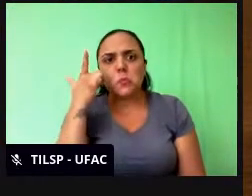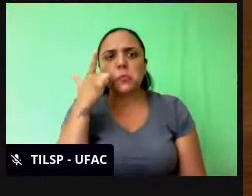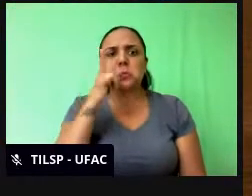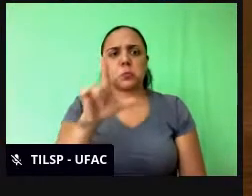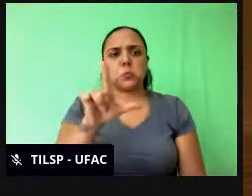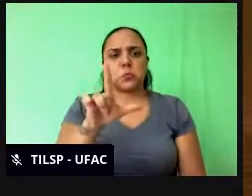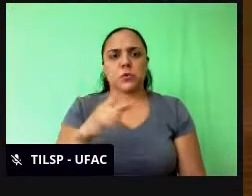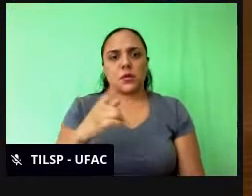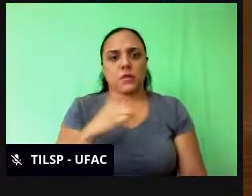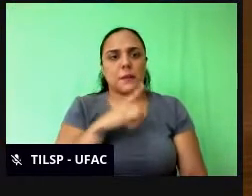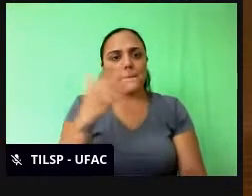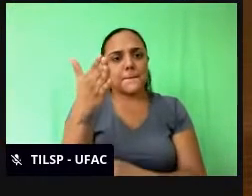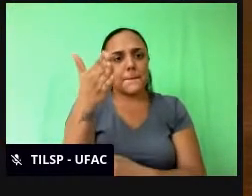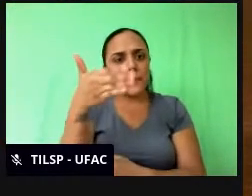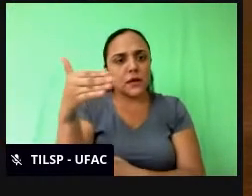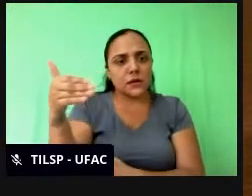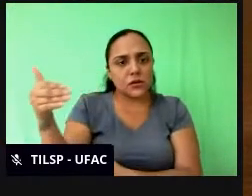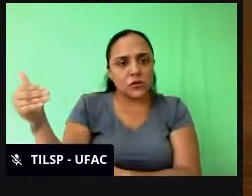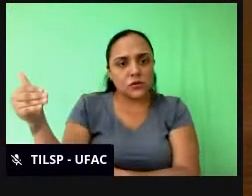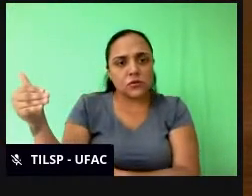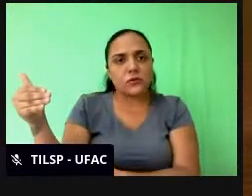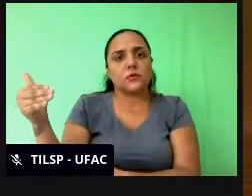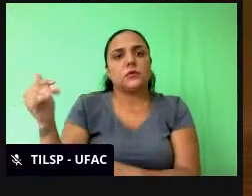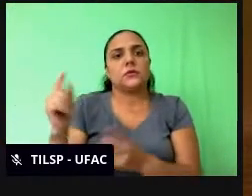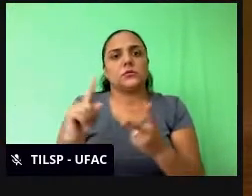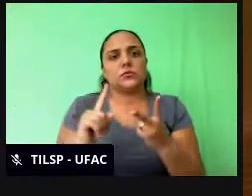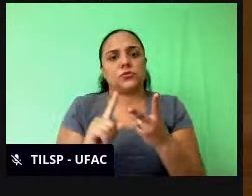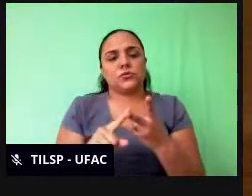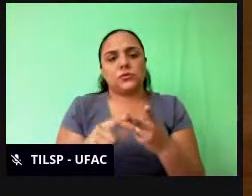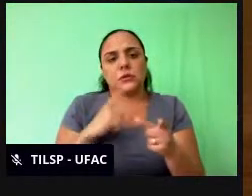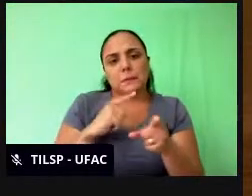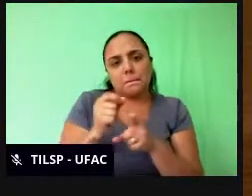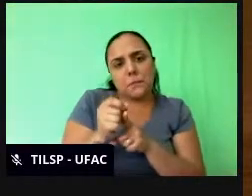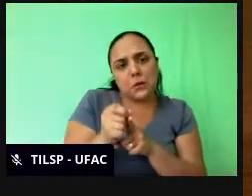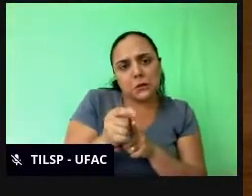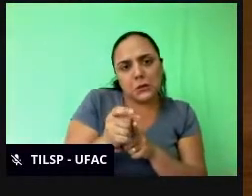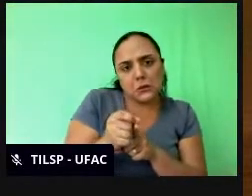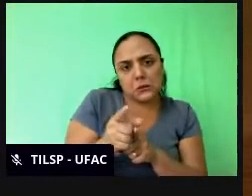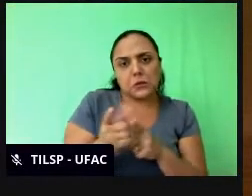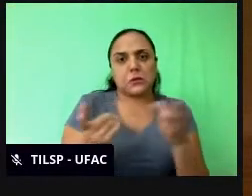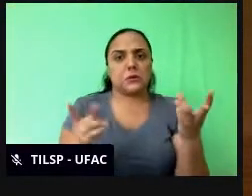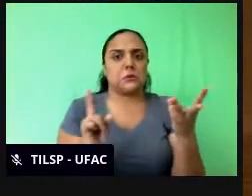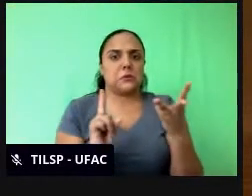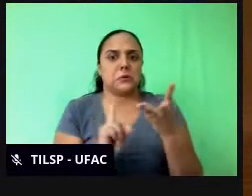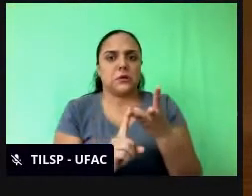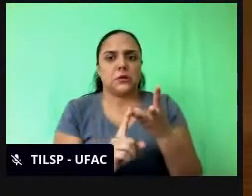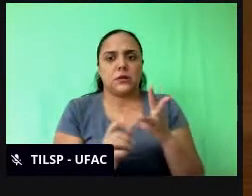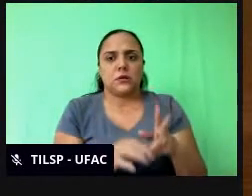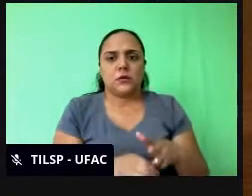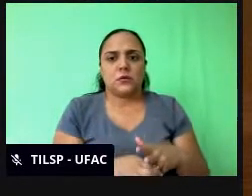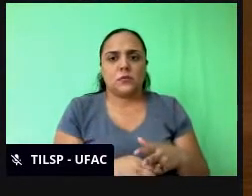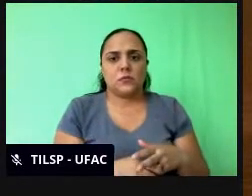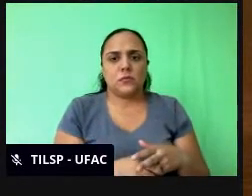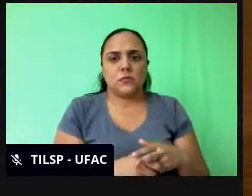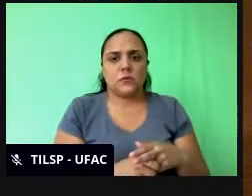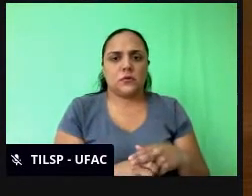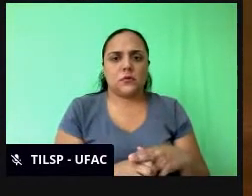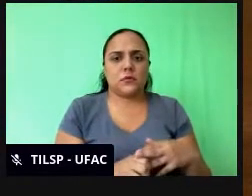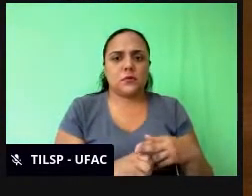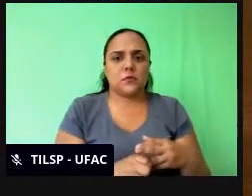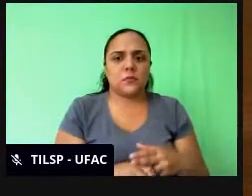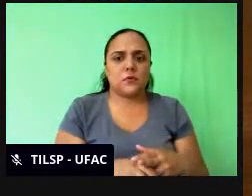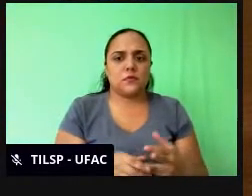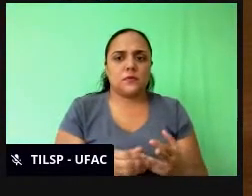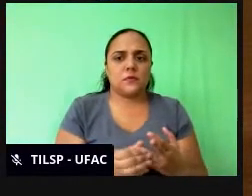os peixes, temos alimentos fortificados. Pensando para os indivíduos que são ovo-lacto vegetarianos, temos